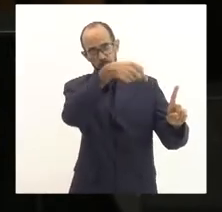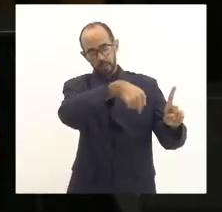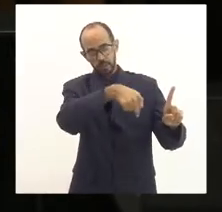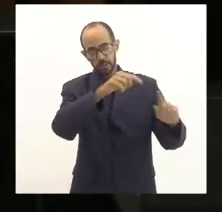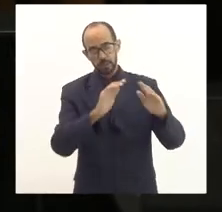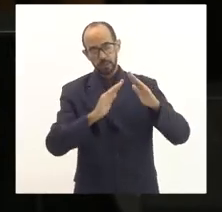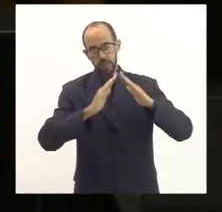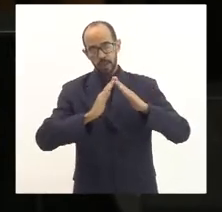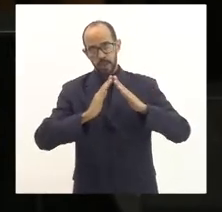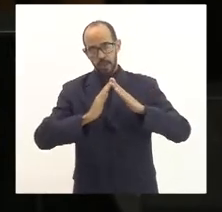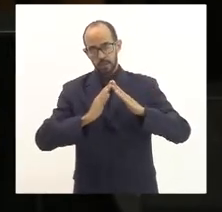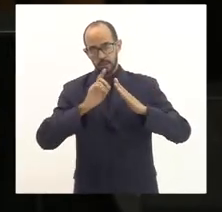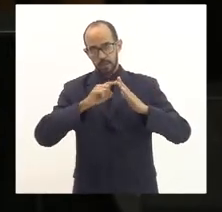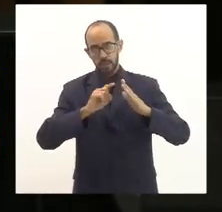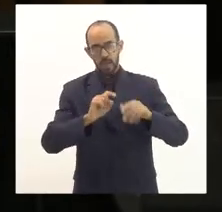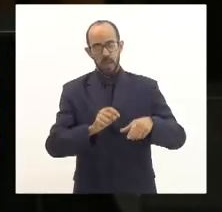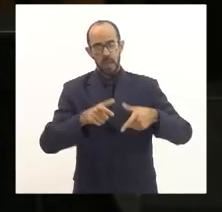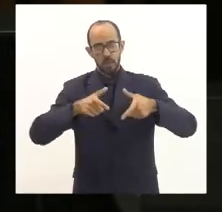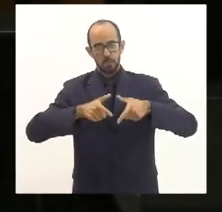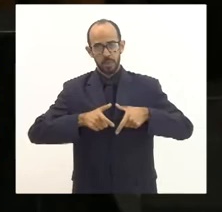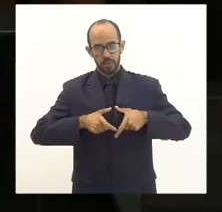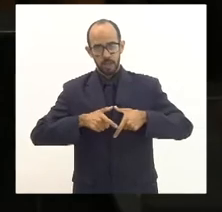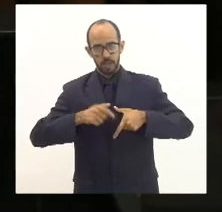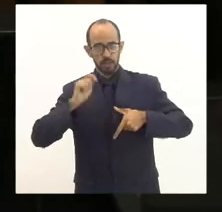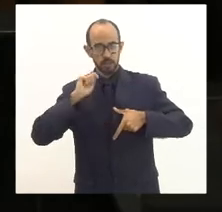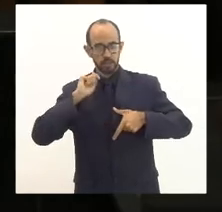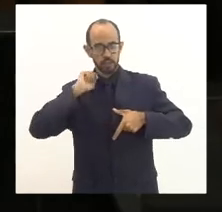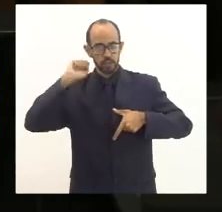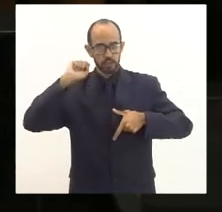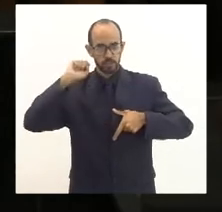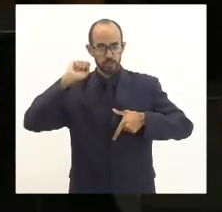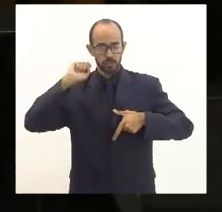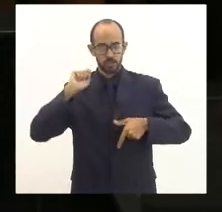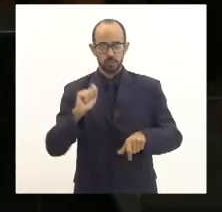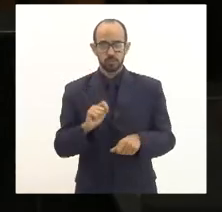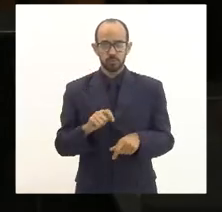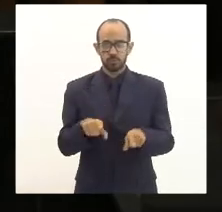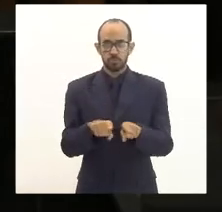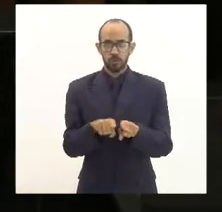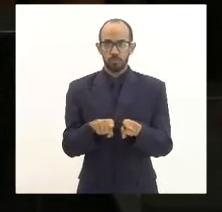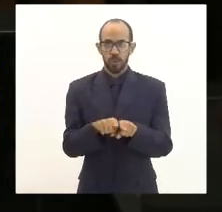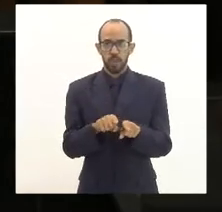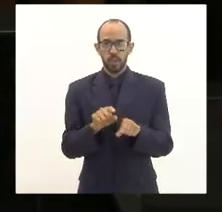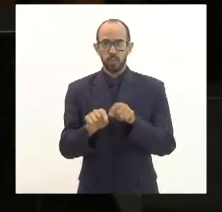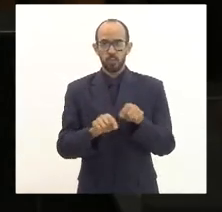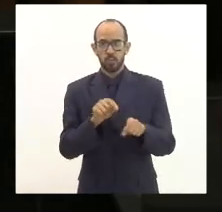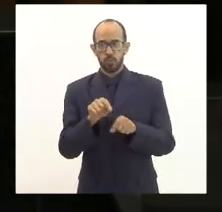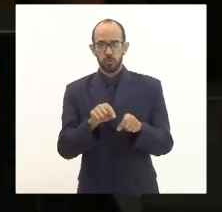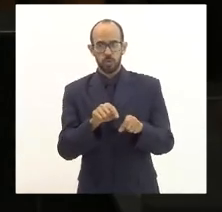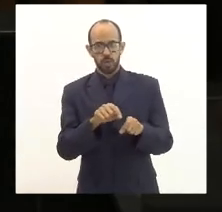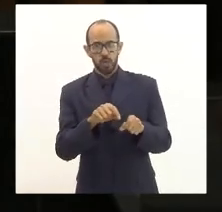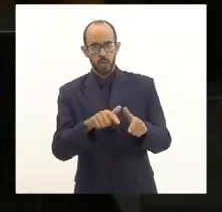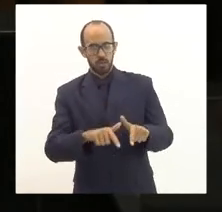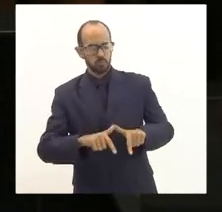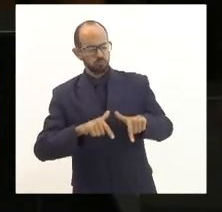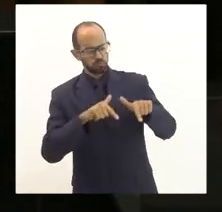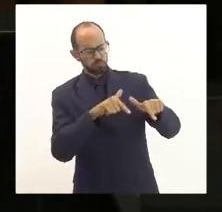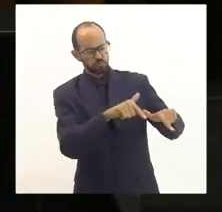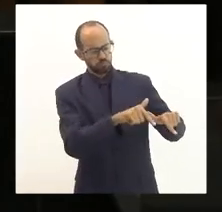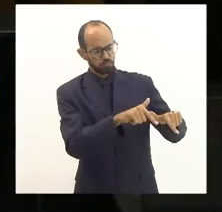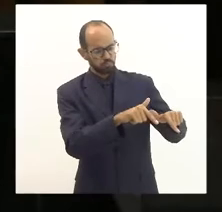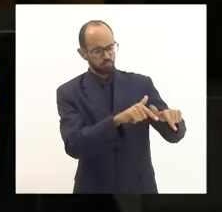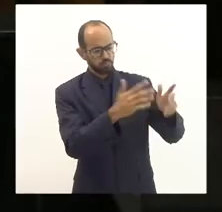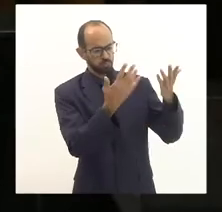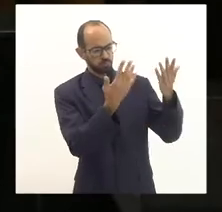a medalha Tiradentes ah e também Moção de congratulações